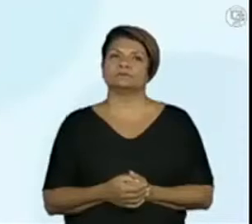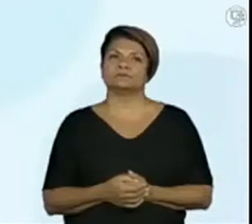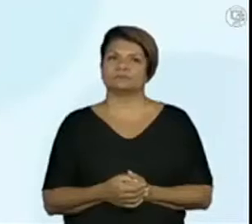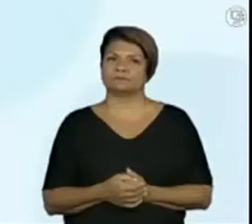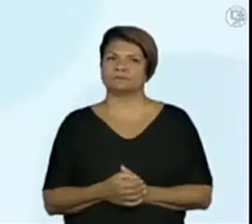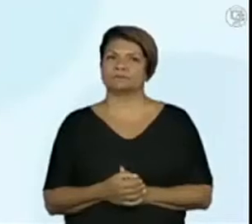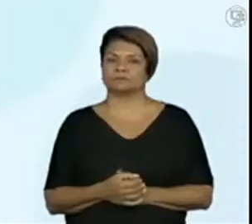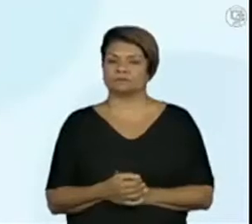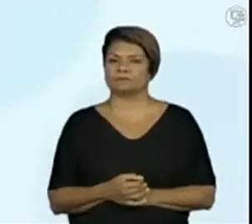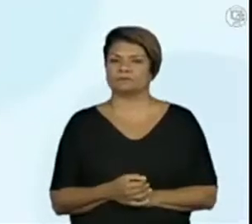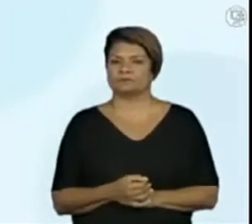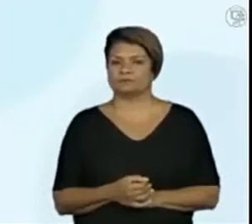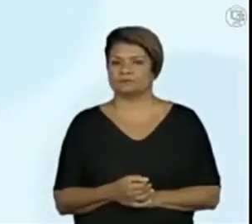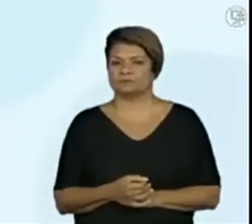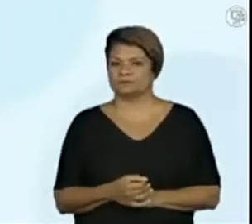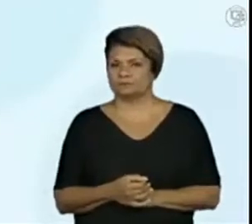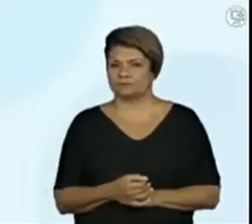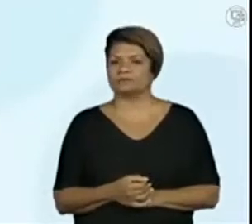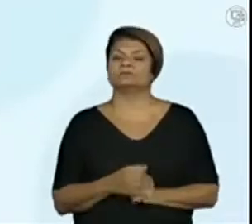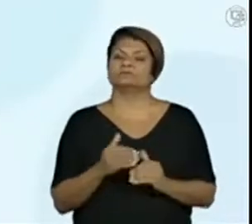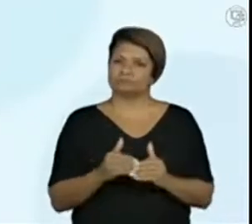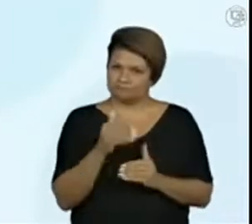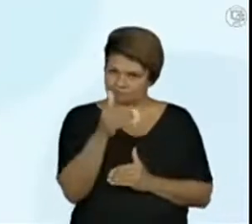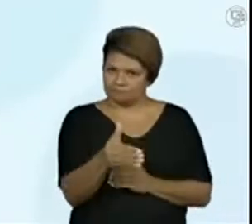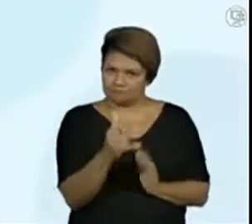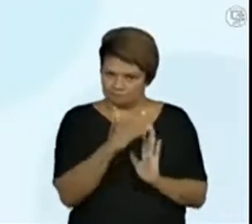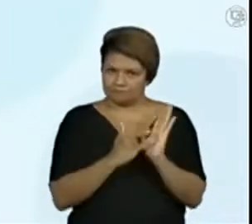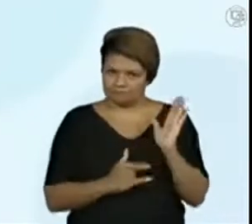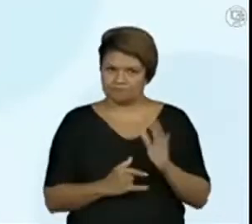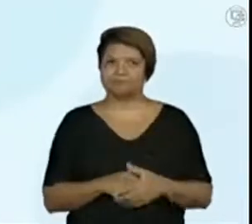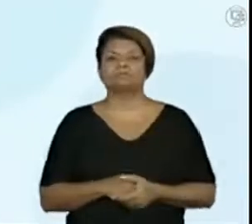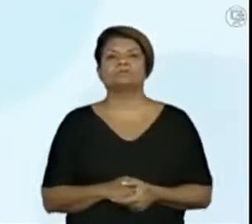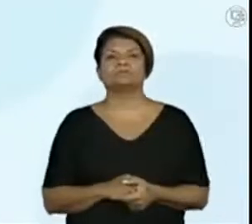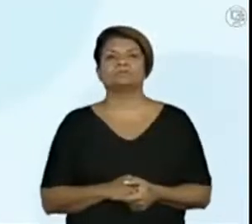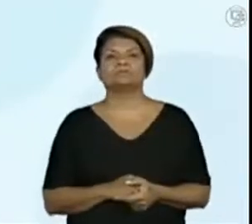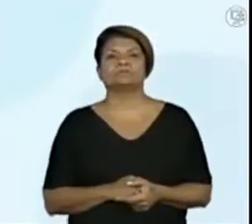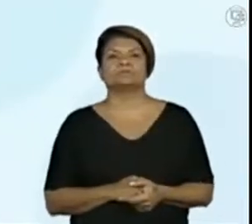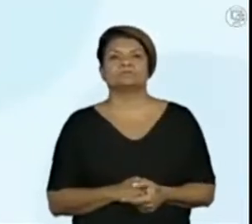Contar o tempo. Vamos avançar? Vamos.